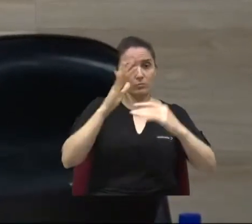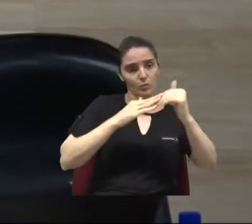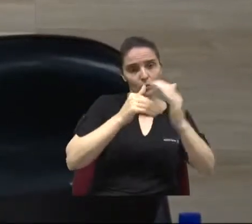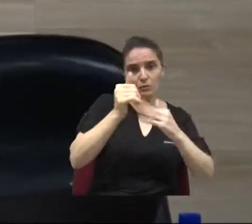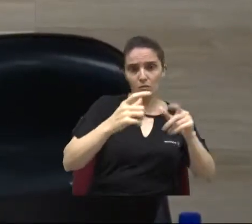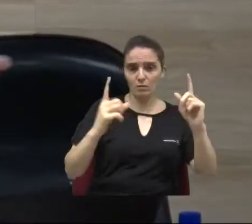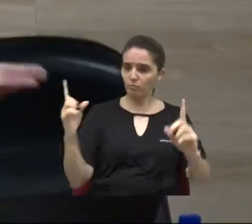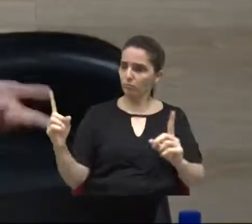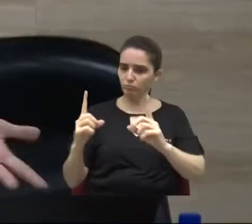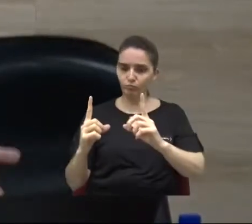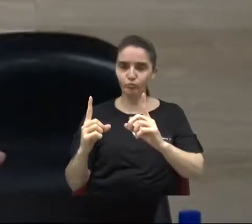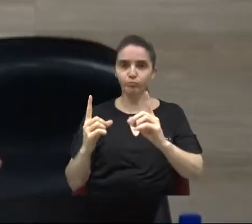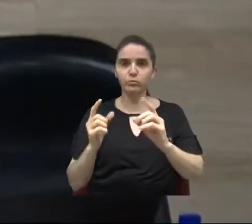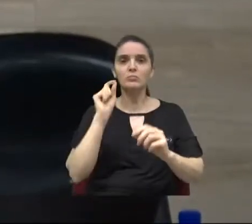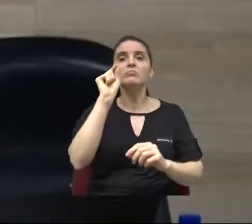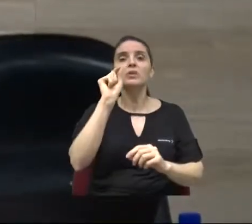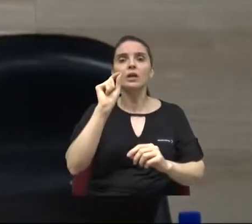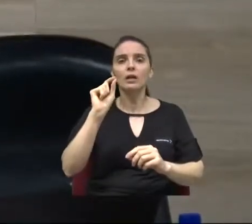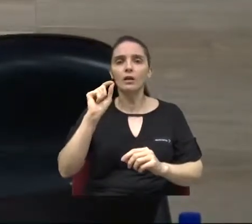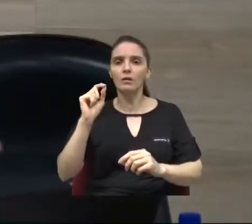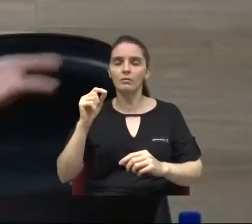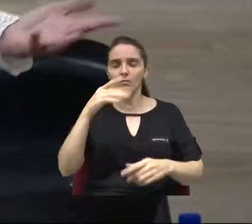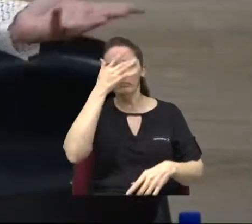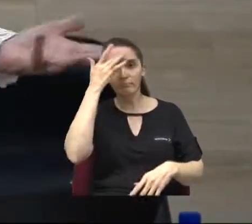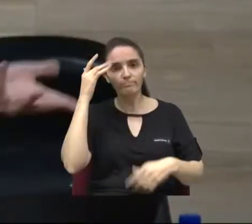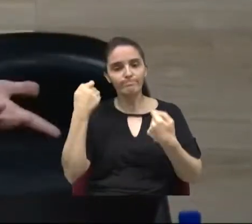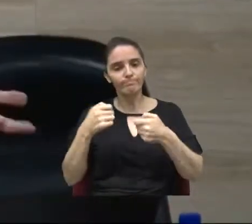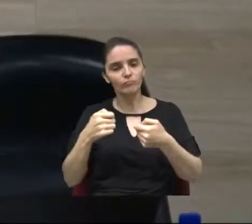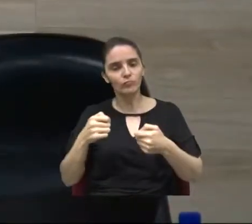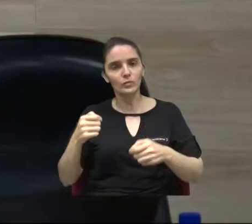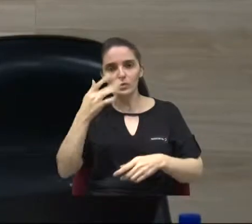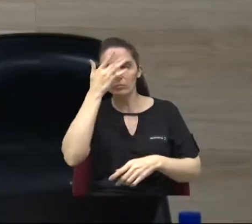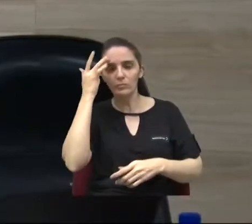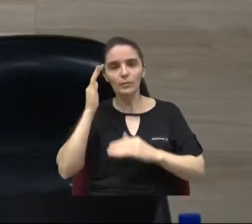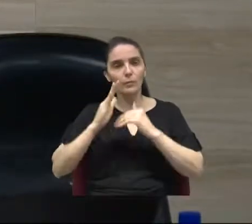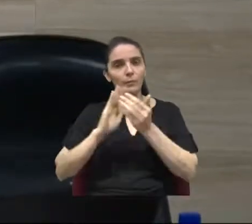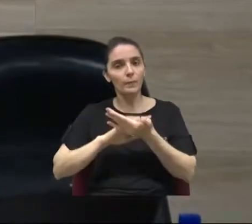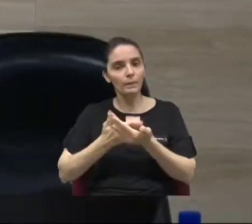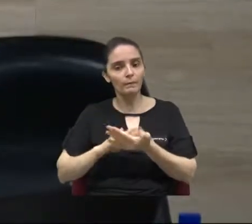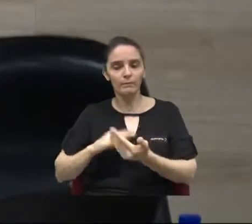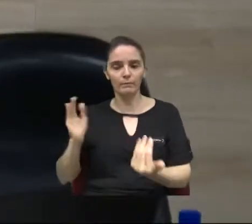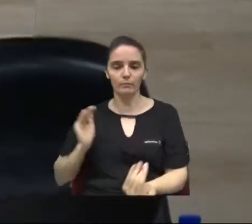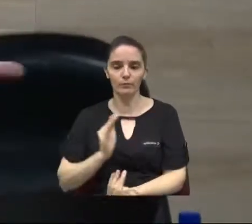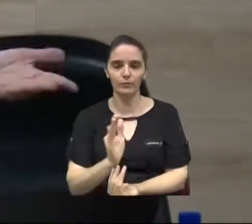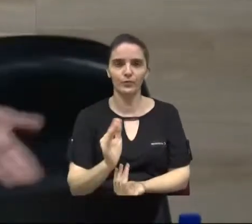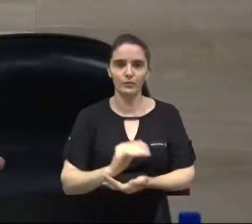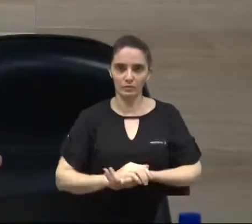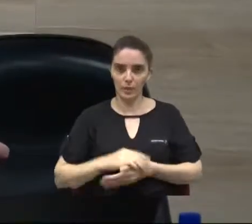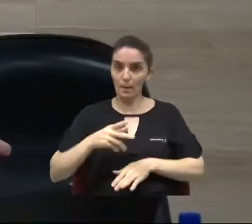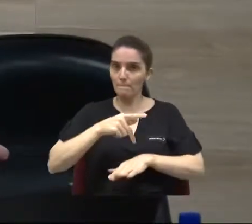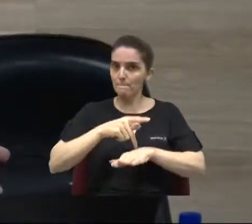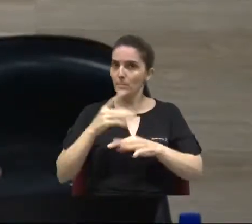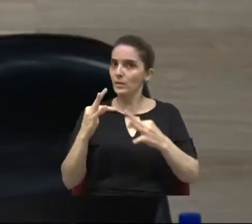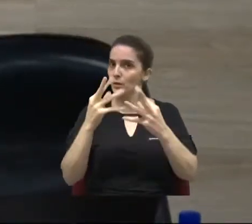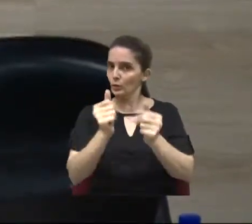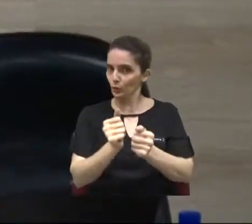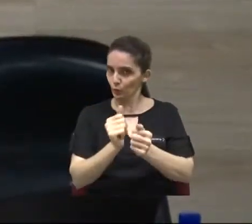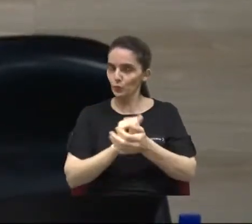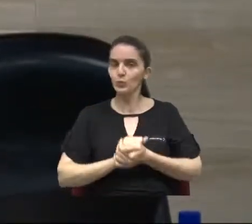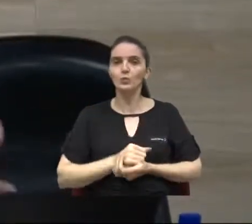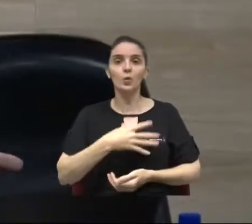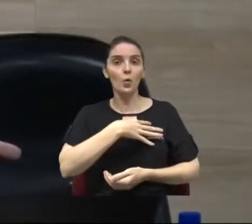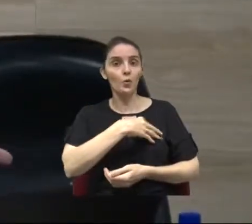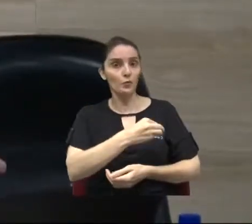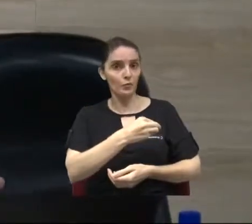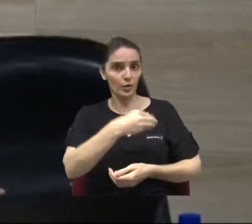coisa que nós estamos avançando, eu acho que isso é o país inteiro. Meu filho forma-se médico nesse final do